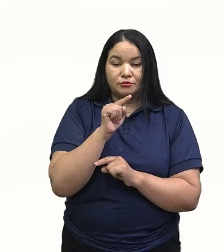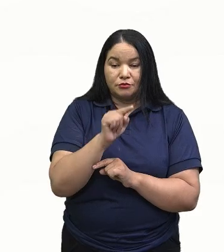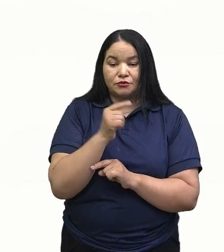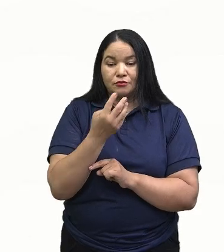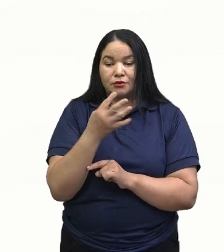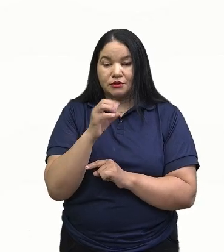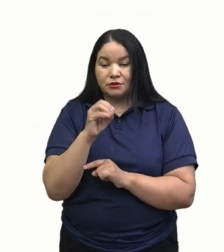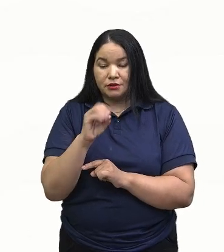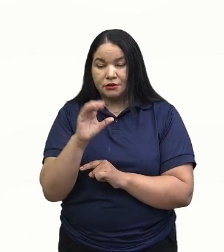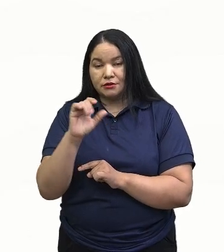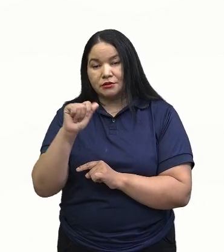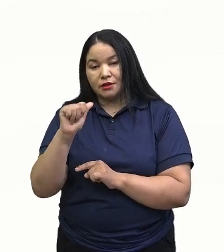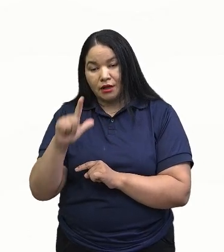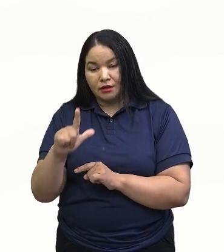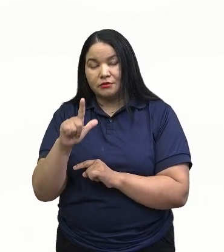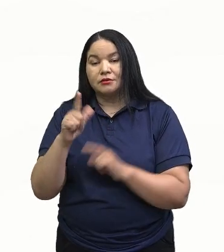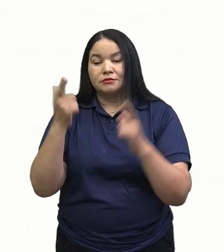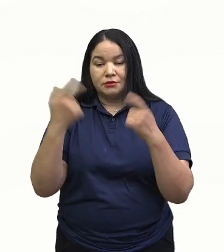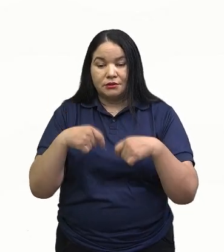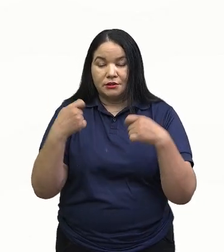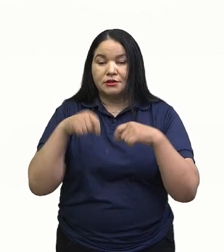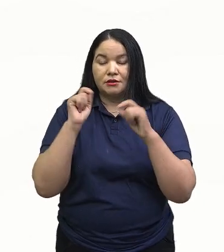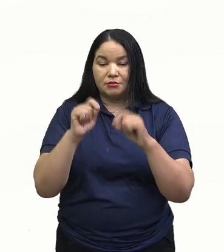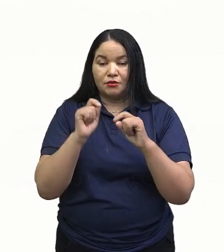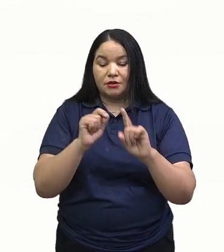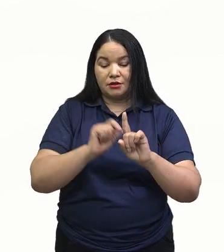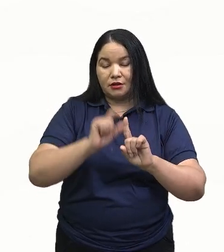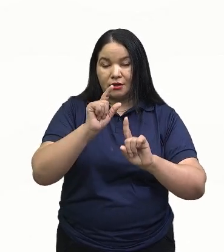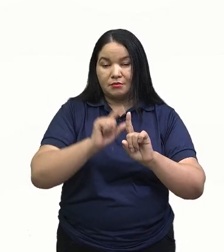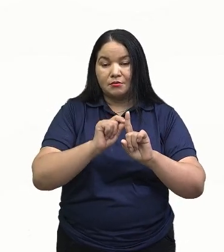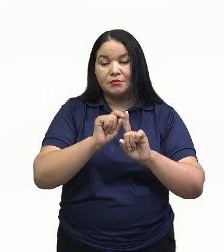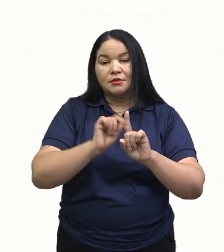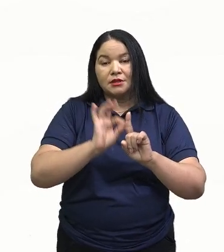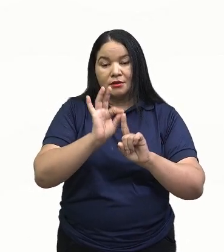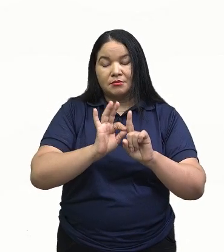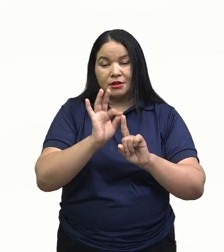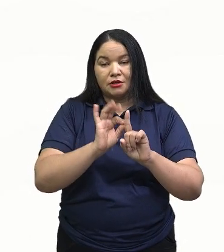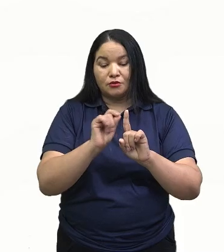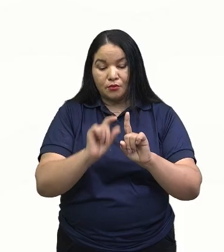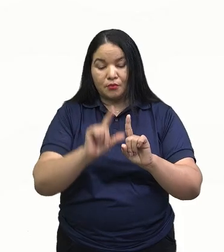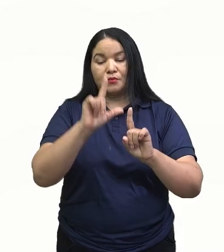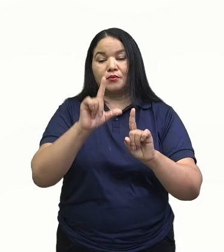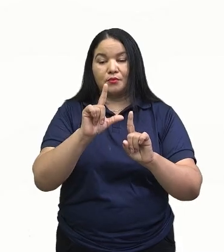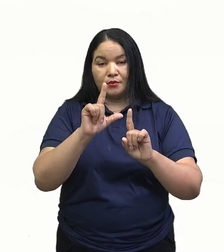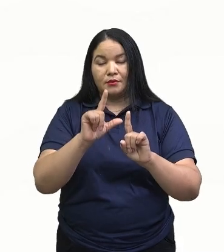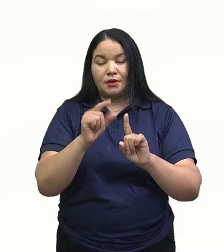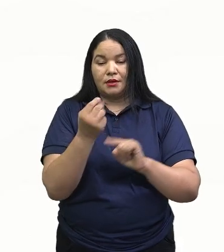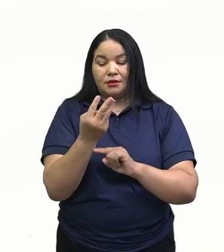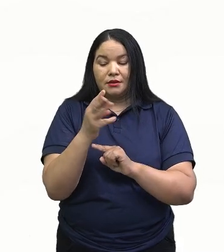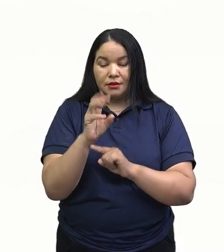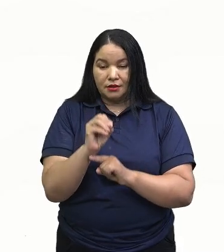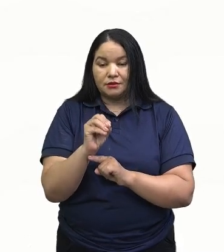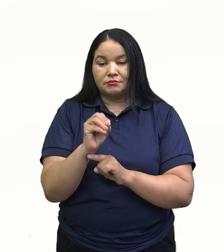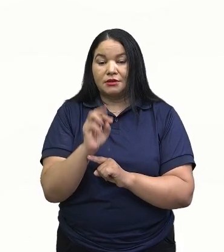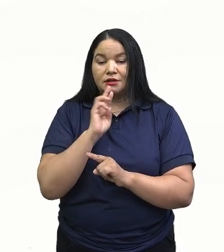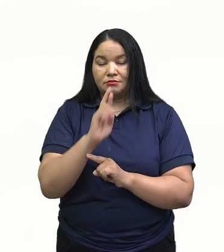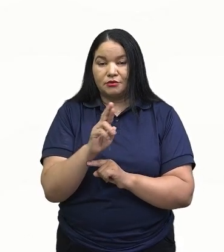2.400 calorias são necessárias para elevar a temperatura desse corpo em 30 graus. Resposta da letra